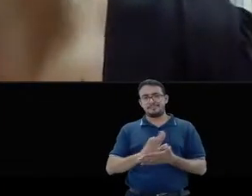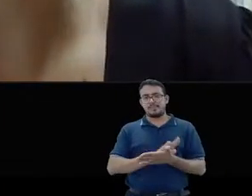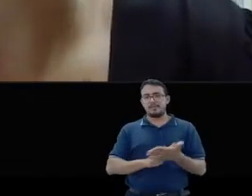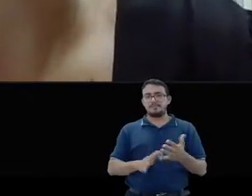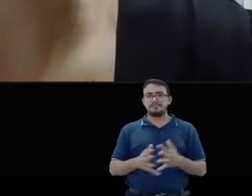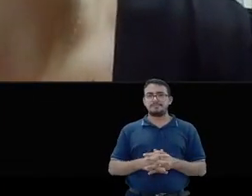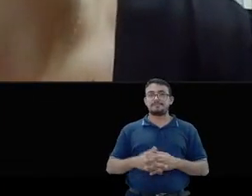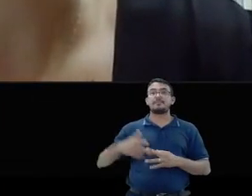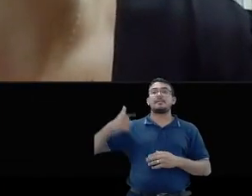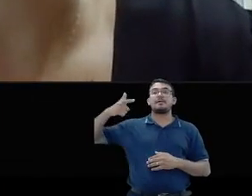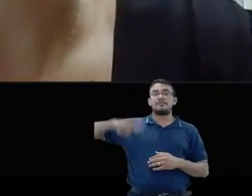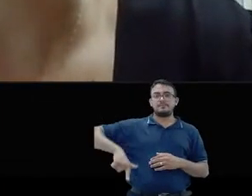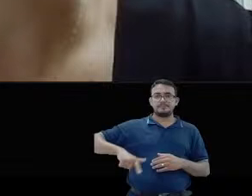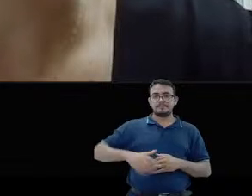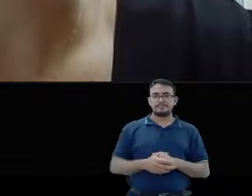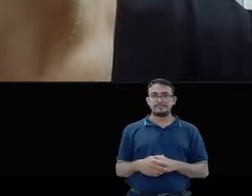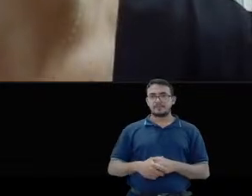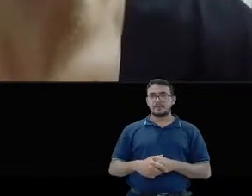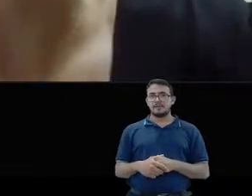né,